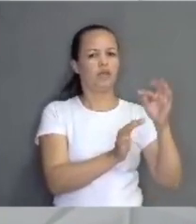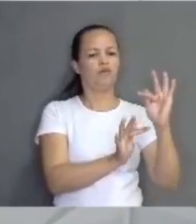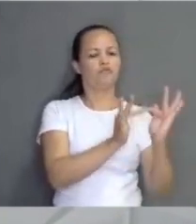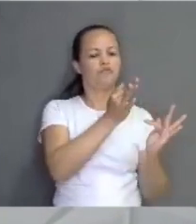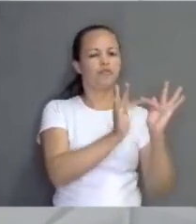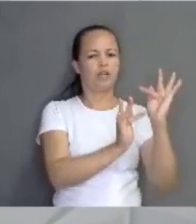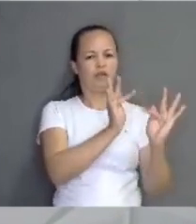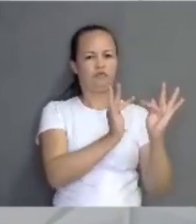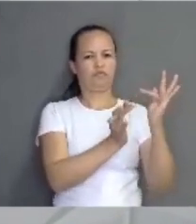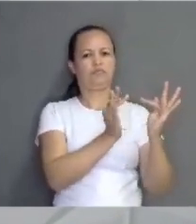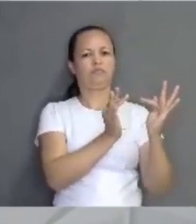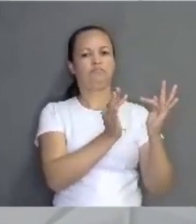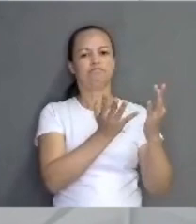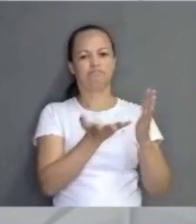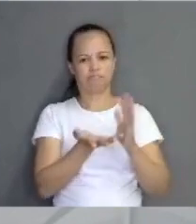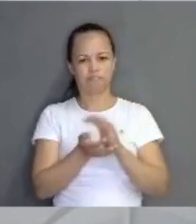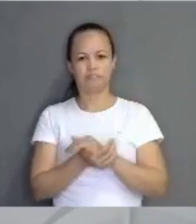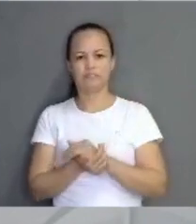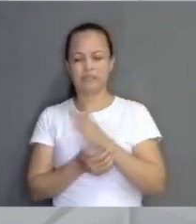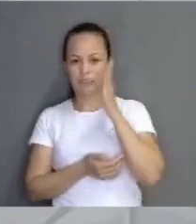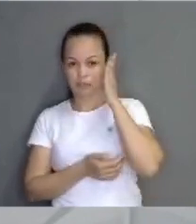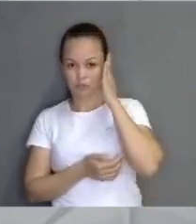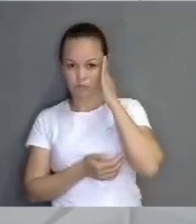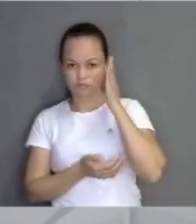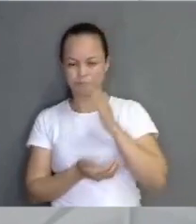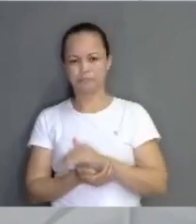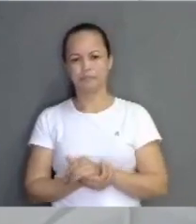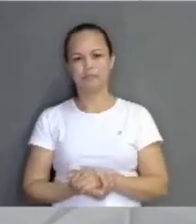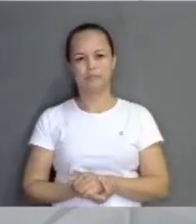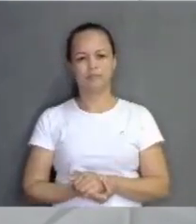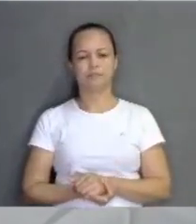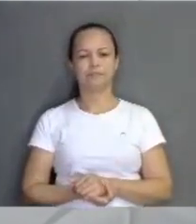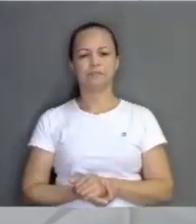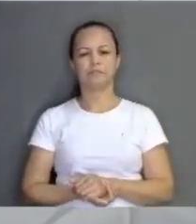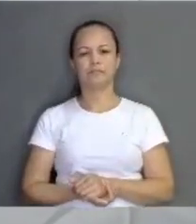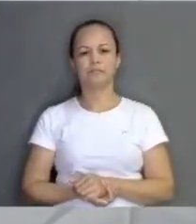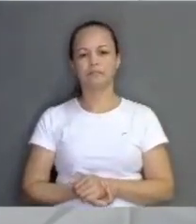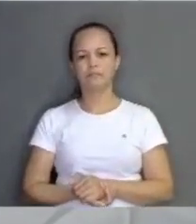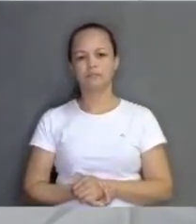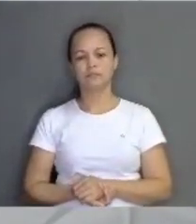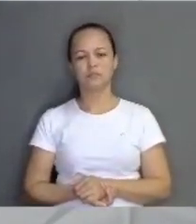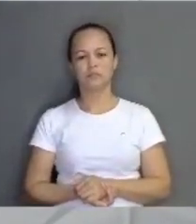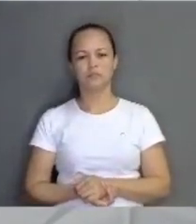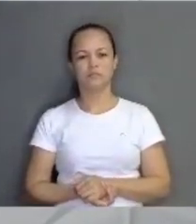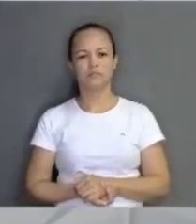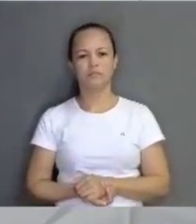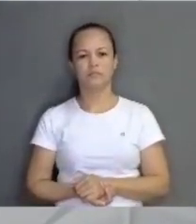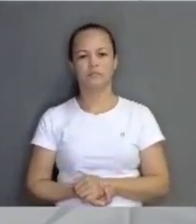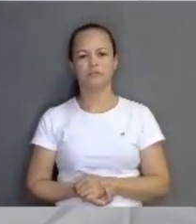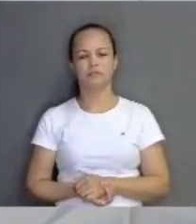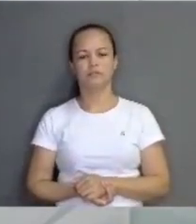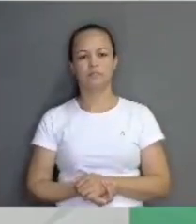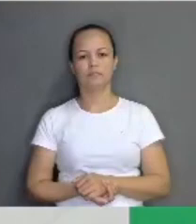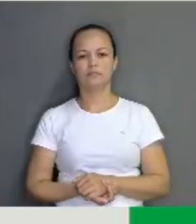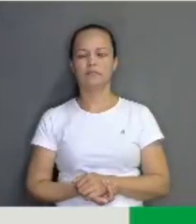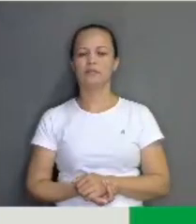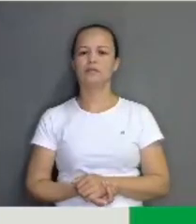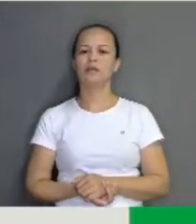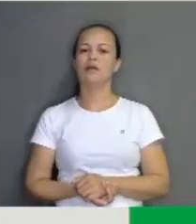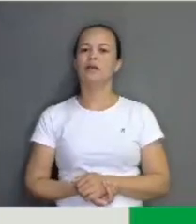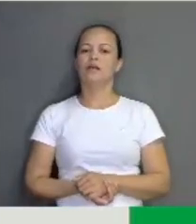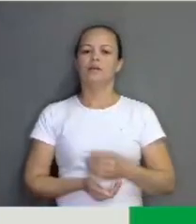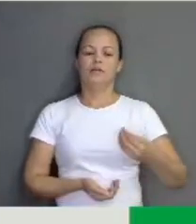o passo do frevo. Entendeu agora? Certo? Vamos lá. Existe também